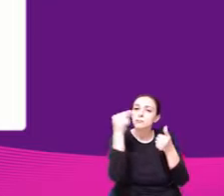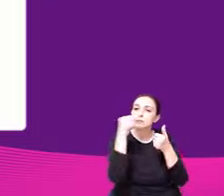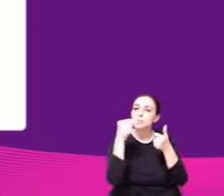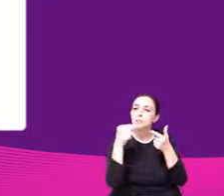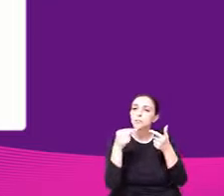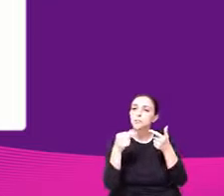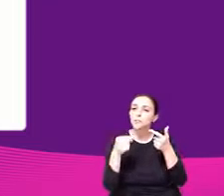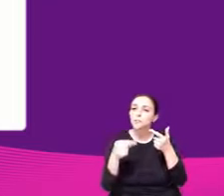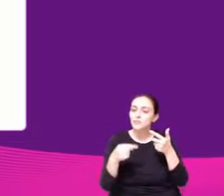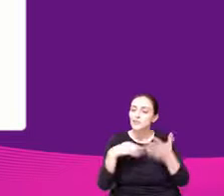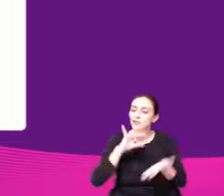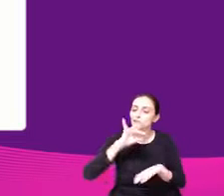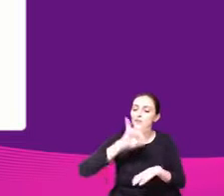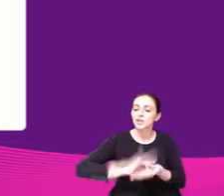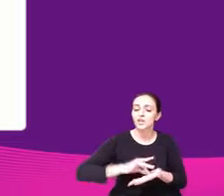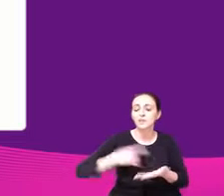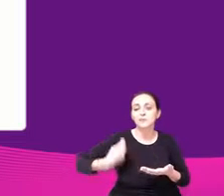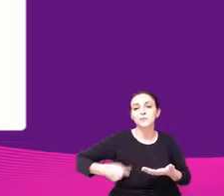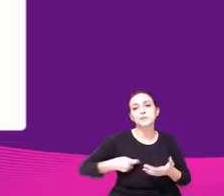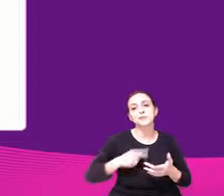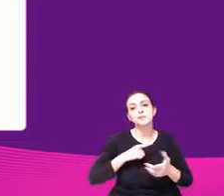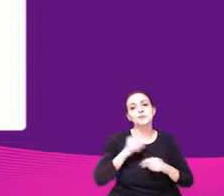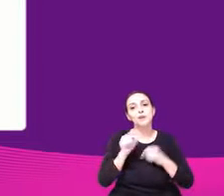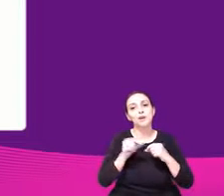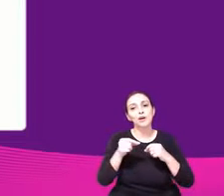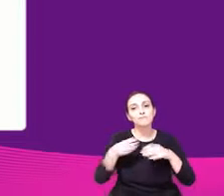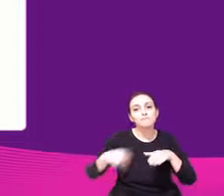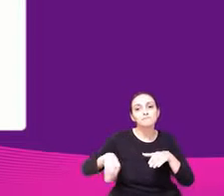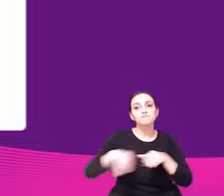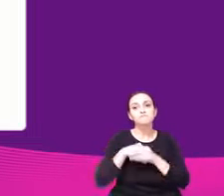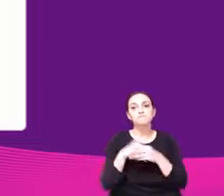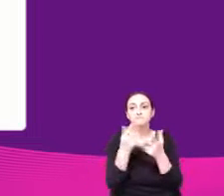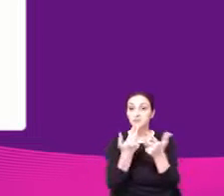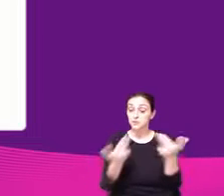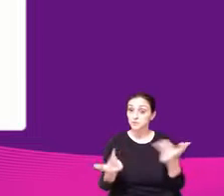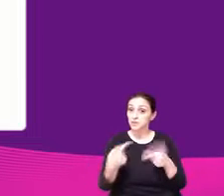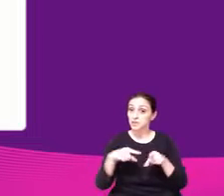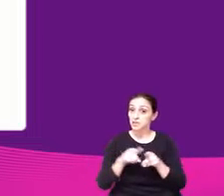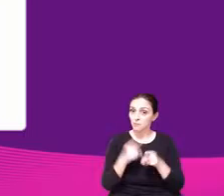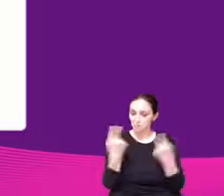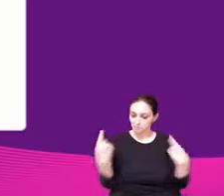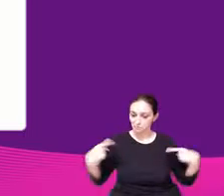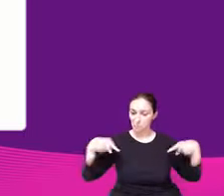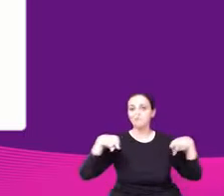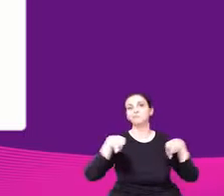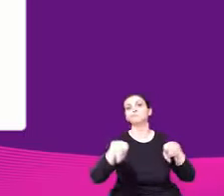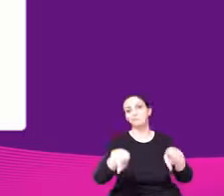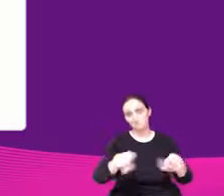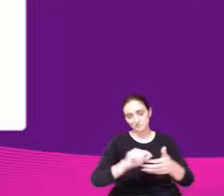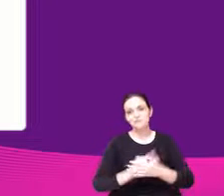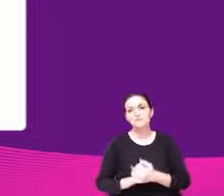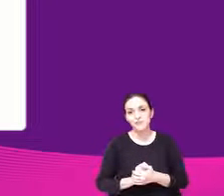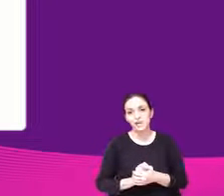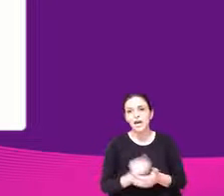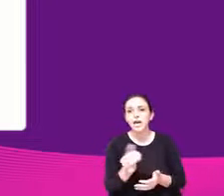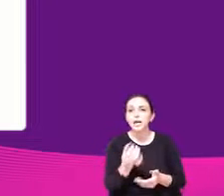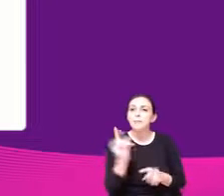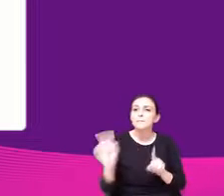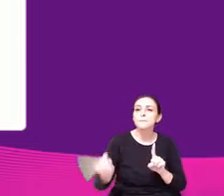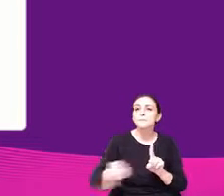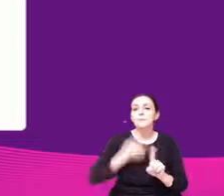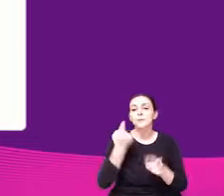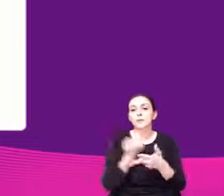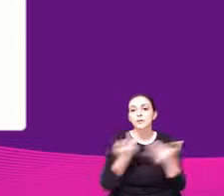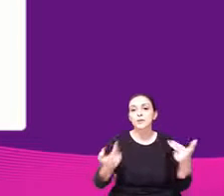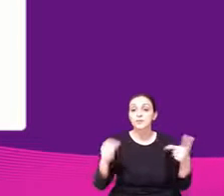na verdade, teria que implementar as coisas meio que em paralelo, né? Então, primeiro, eu acho que